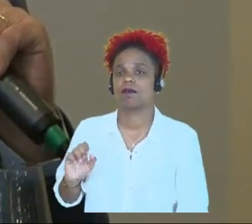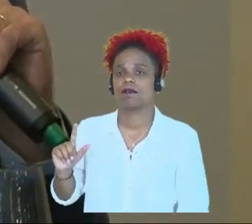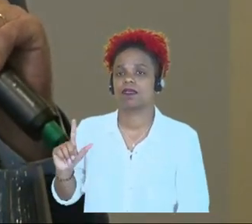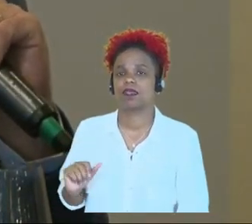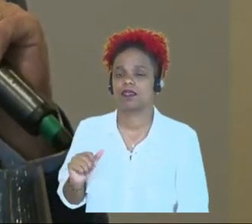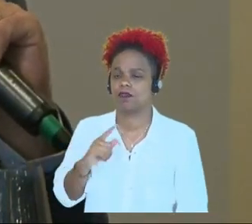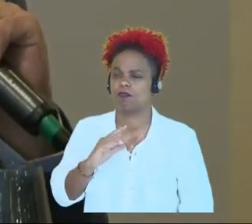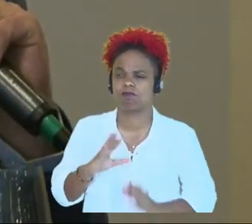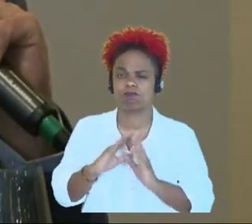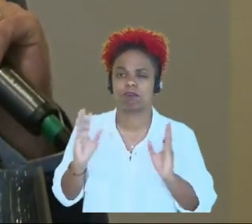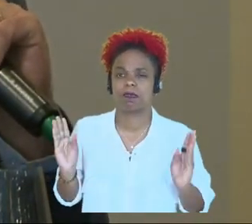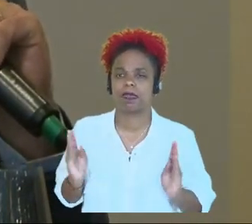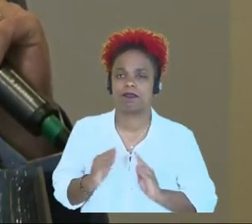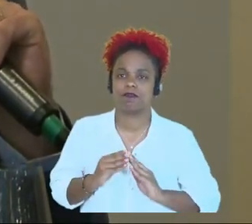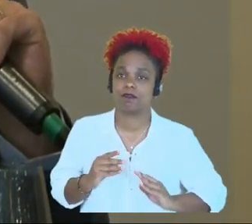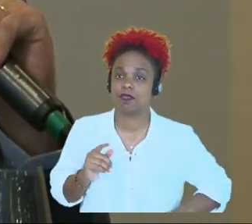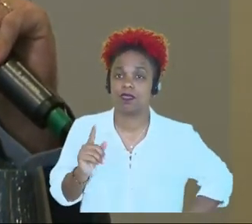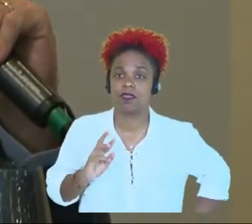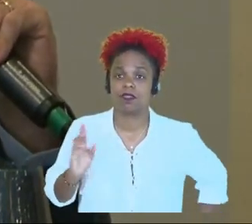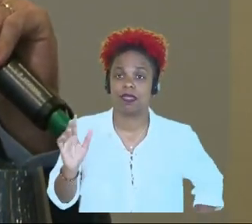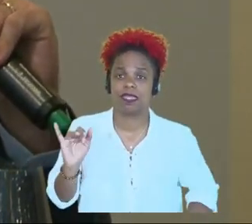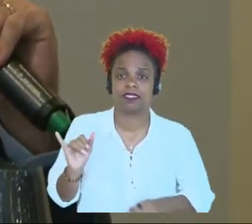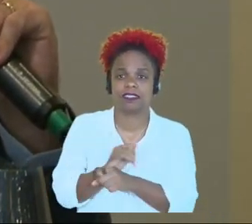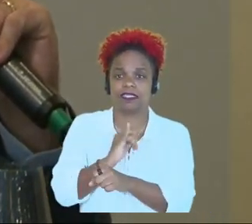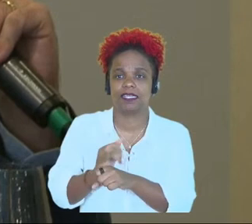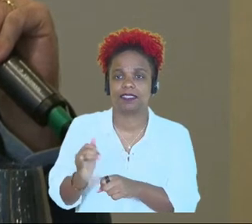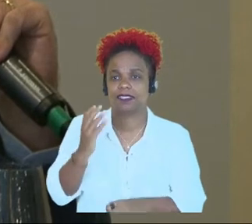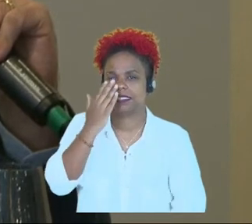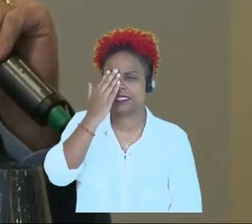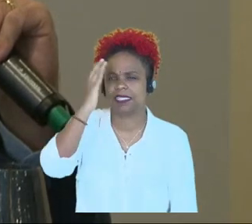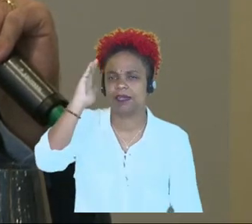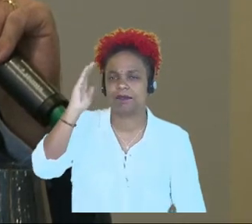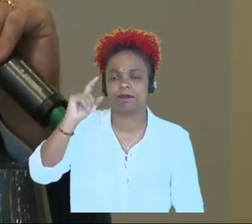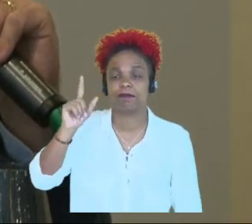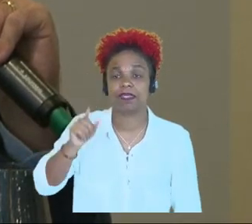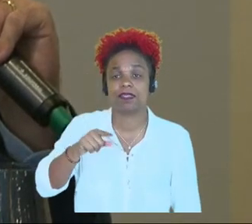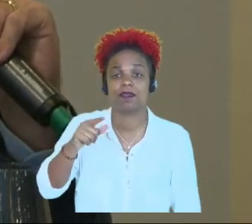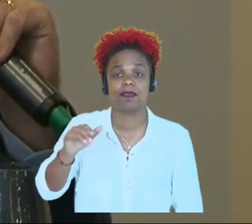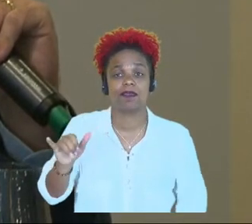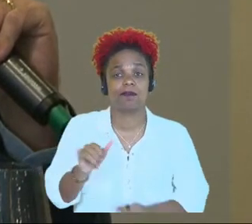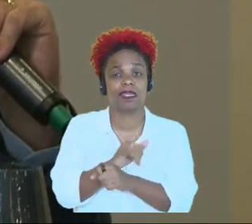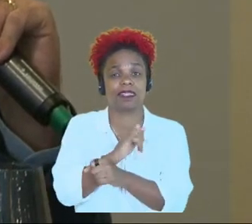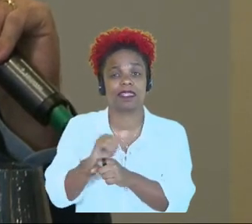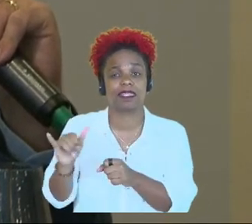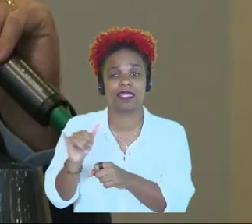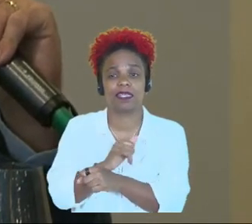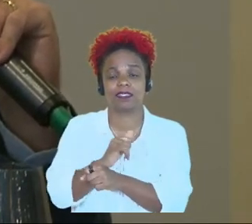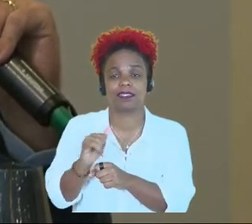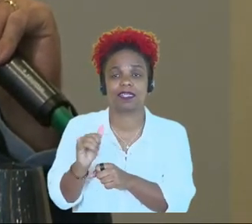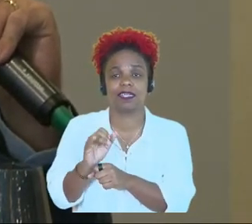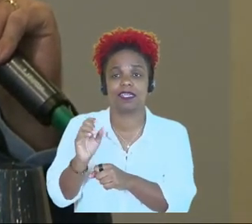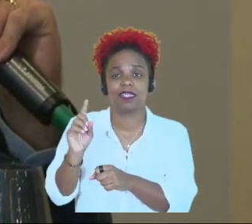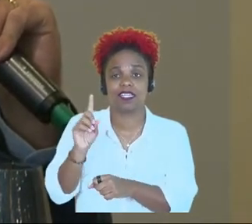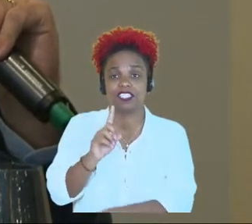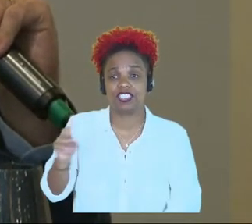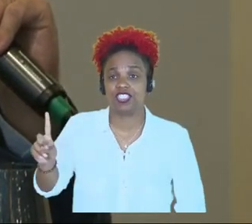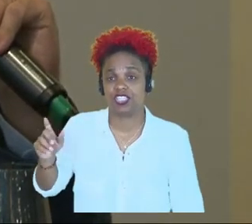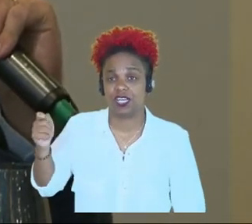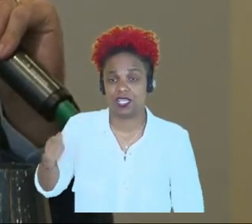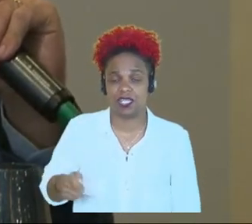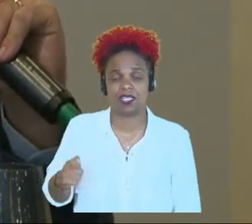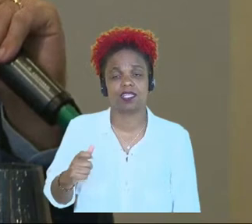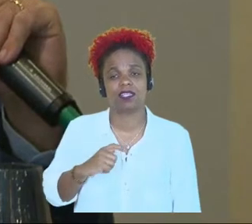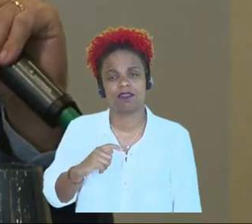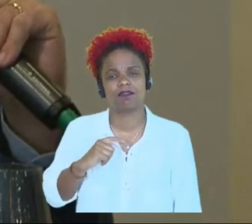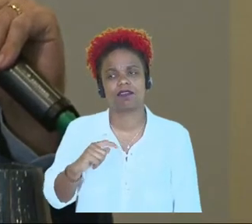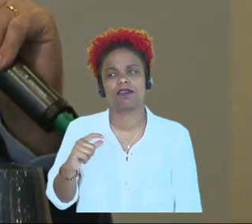muito brevemente, não se trata de uma estratégia do Trump, mas é uma estratégia da extrema-direita e que se